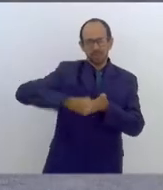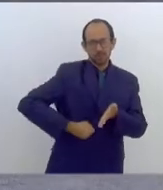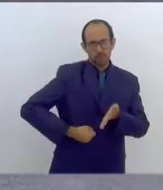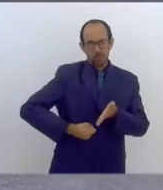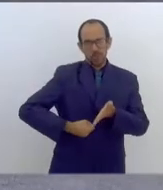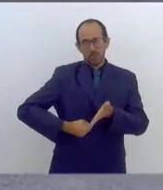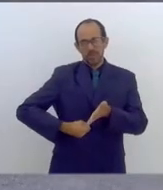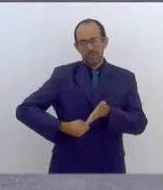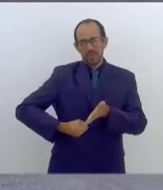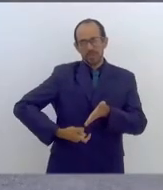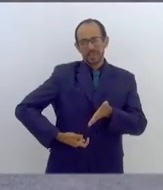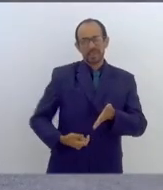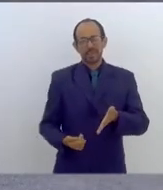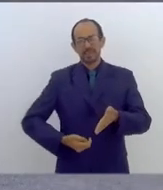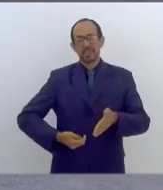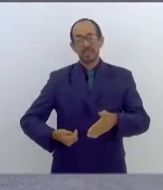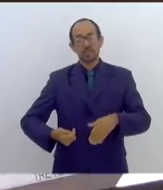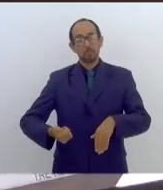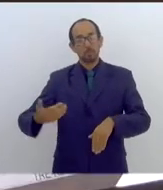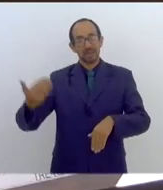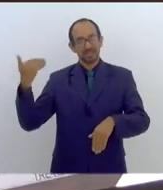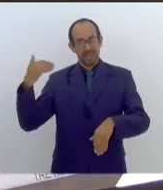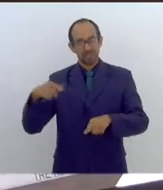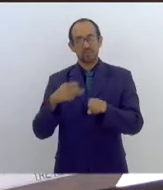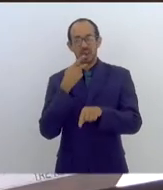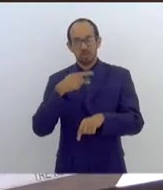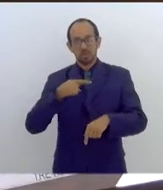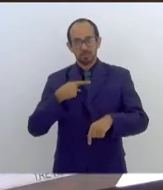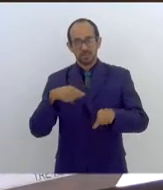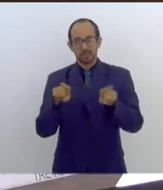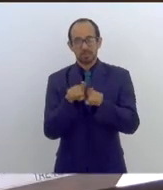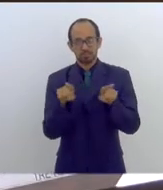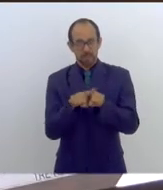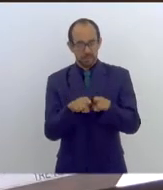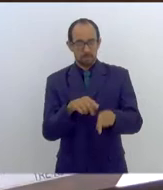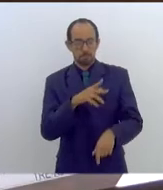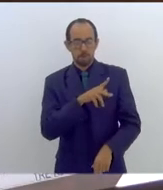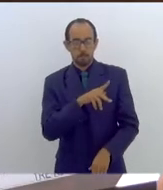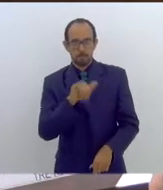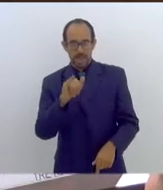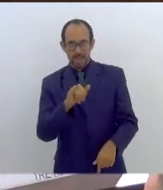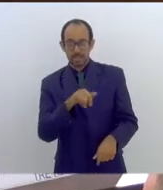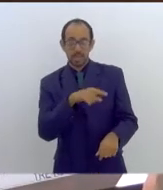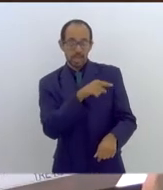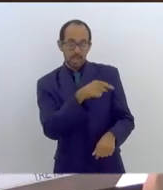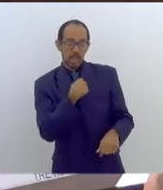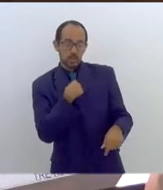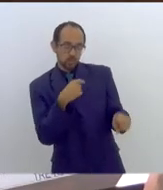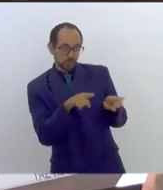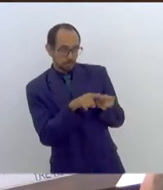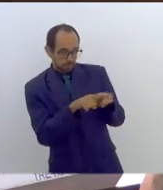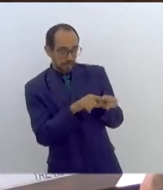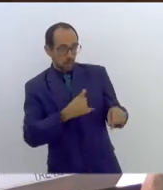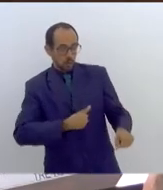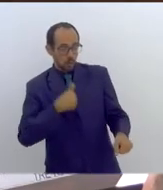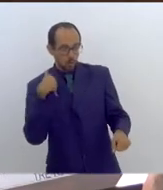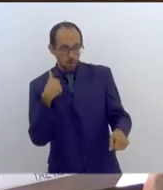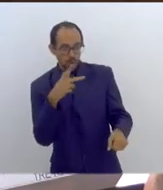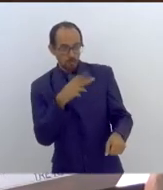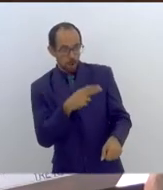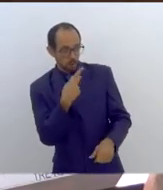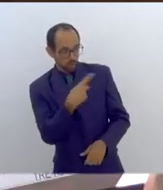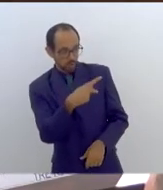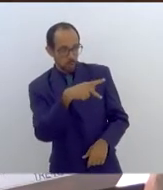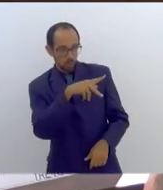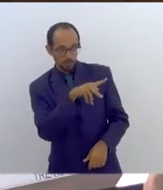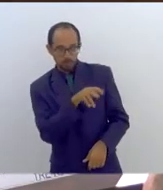certa a pouco tinha me dito que eu falava do meu pai e ele disse Desembargador eu também tenho esse orgulho que o Senhor tem do seu pai